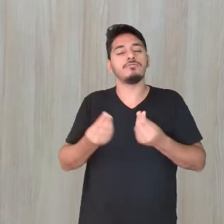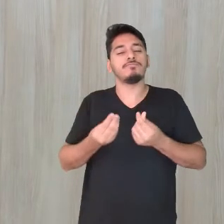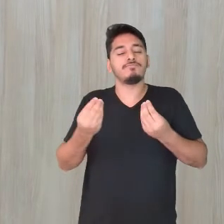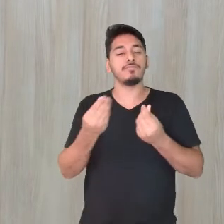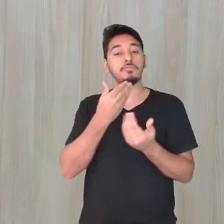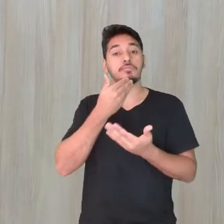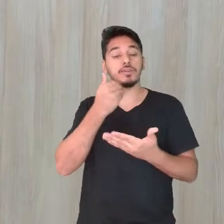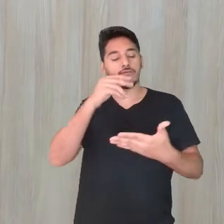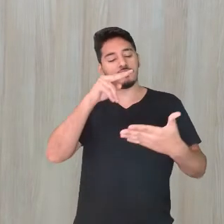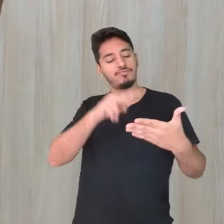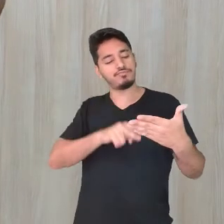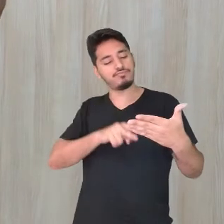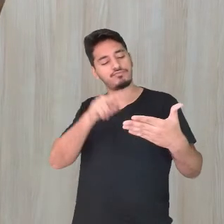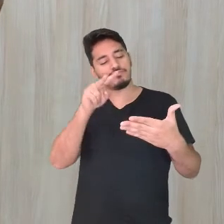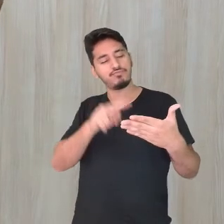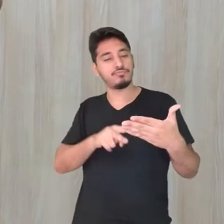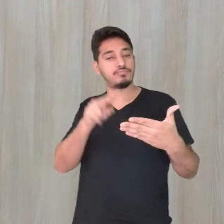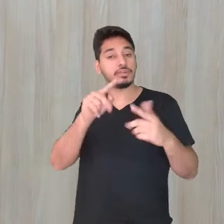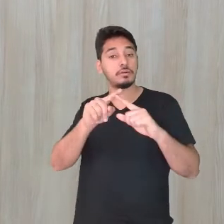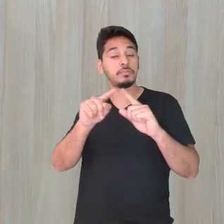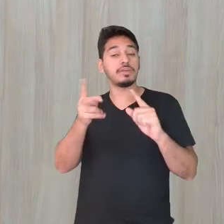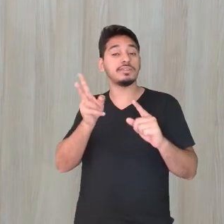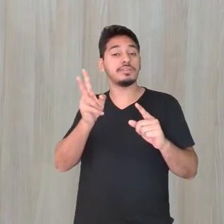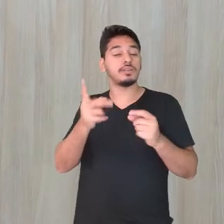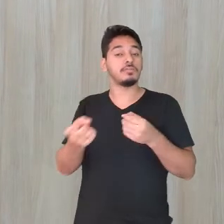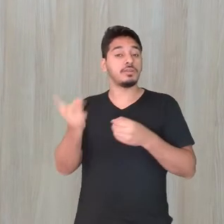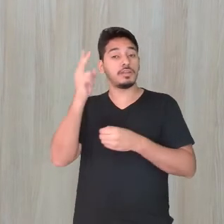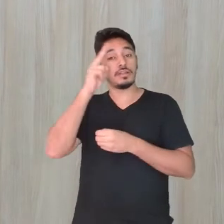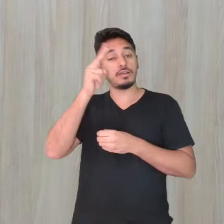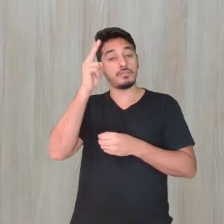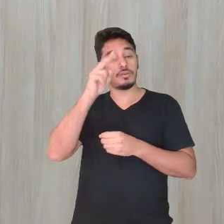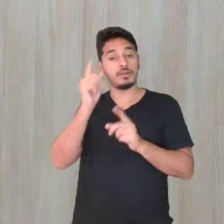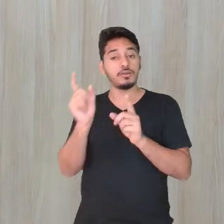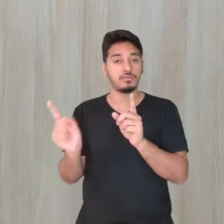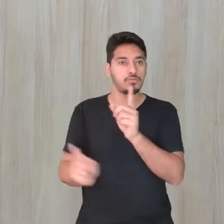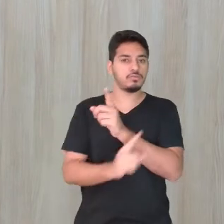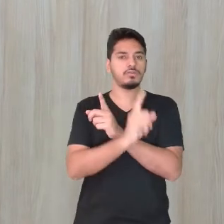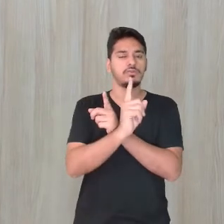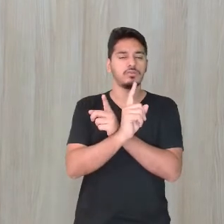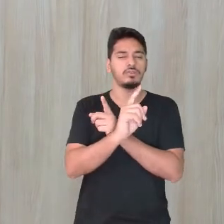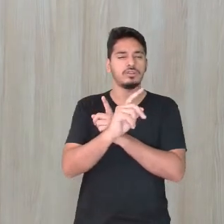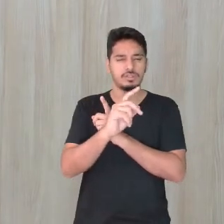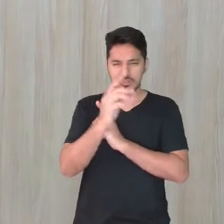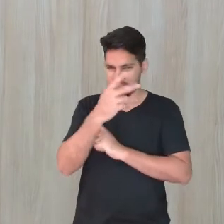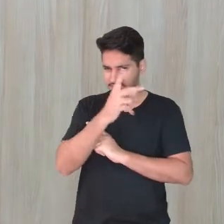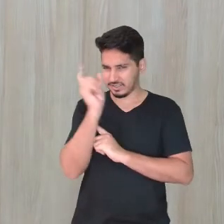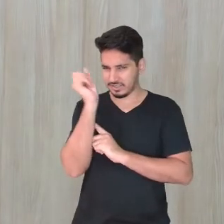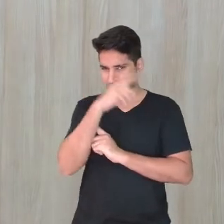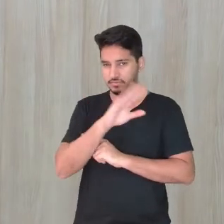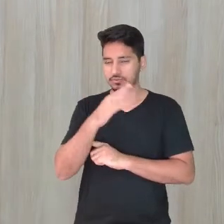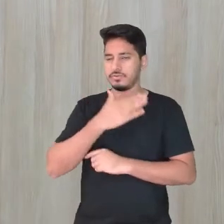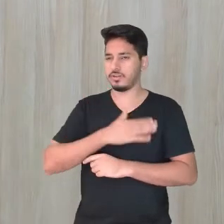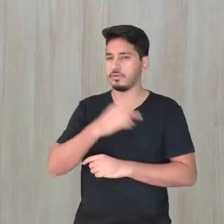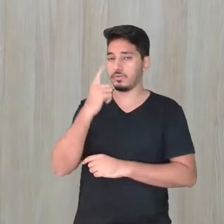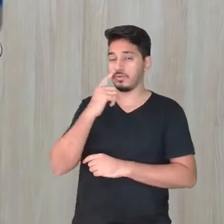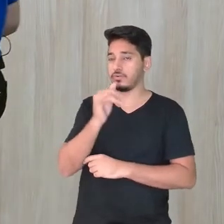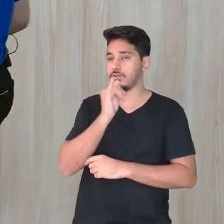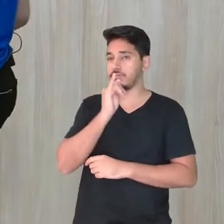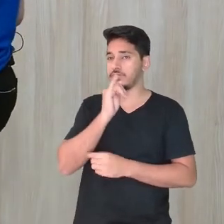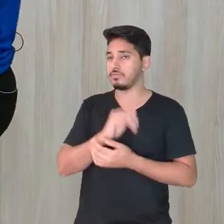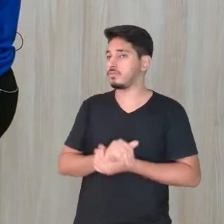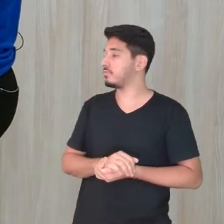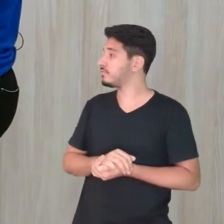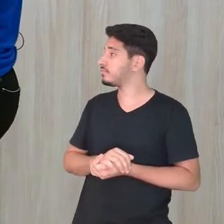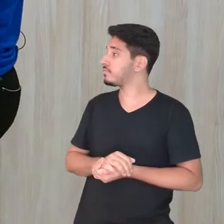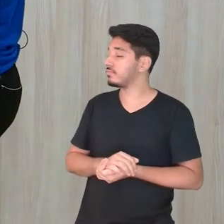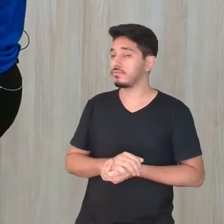mas recuperando o referente anterior. O que isso significa, Vivi? Tá muito difícil de entender em casa, então vamos ver um exemplo disso, tá?